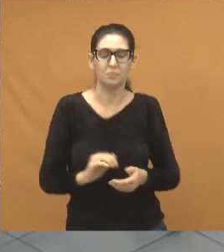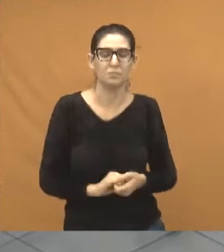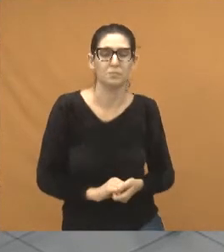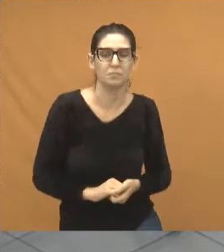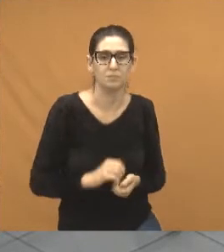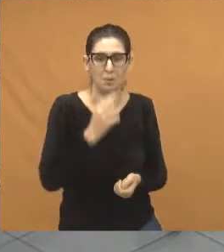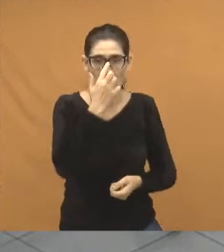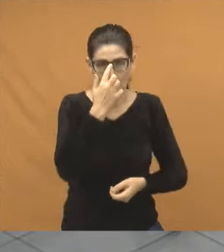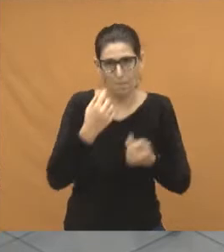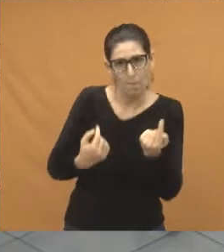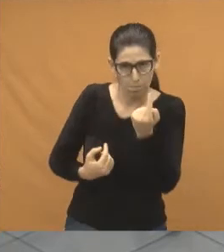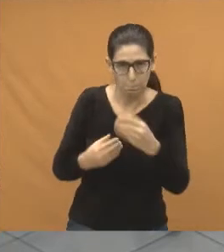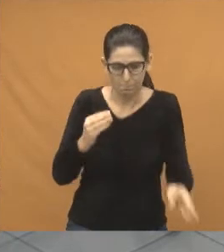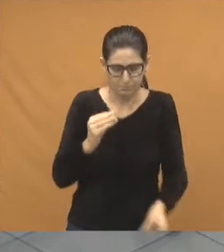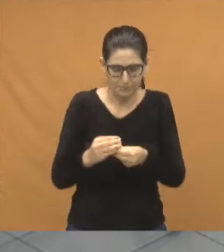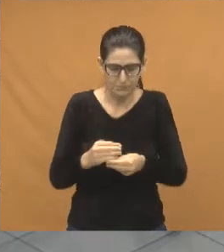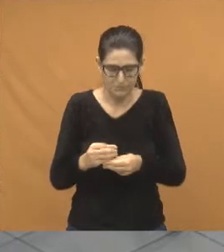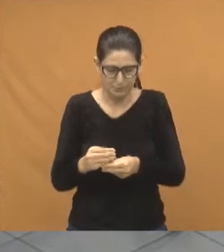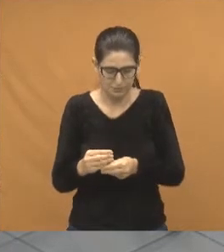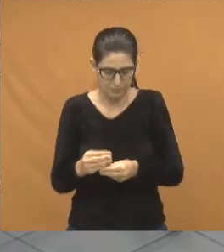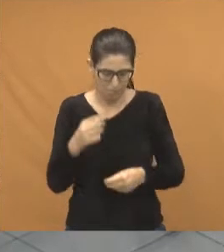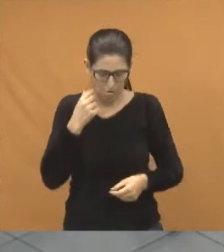Temos uma emenda.